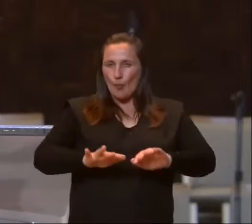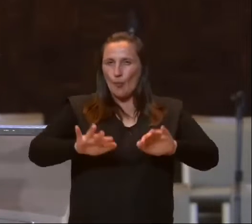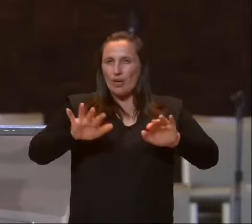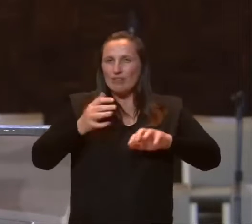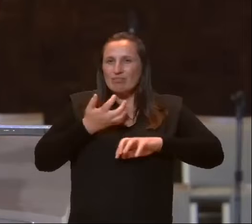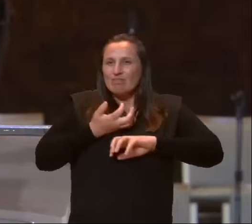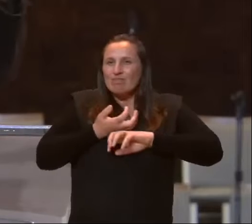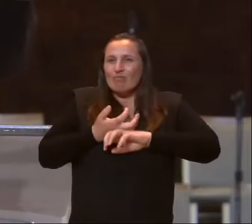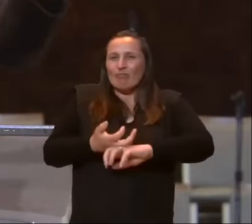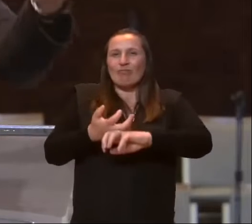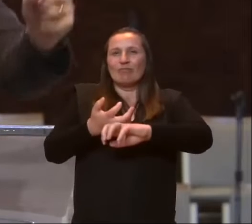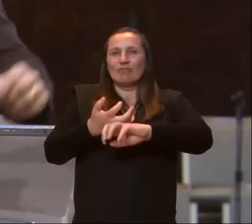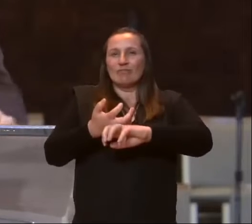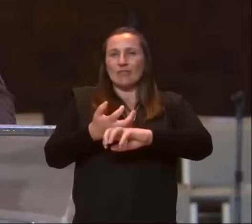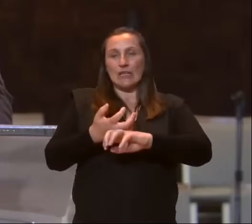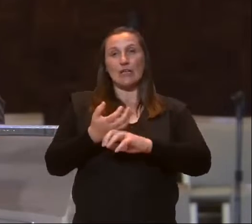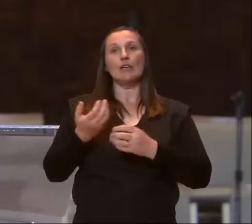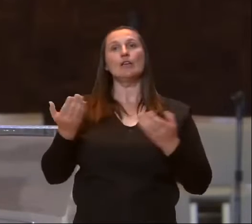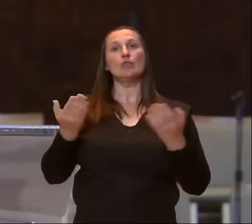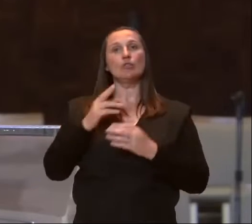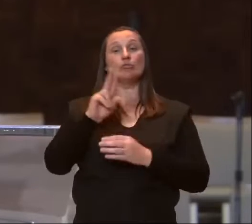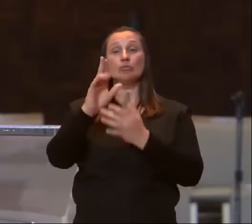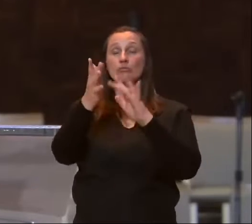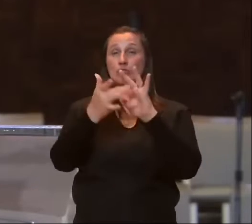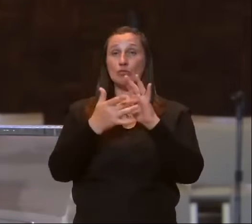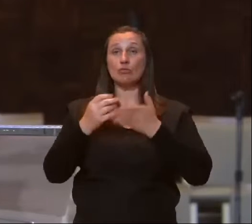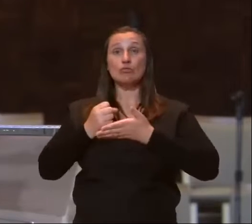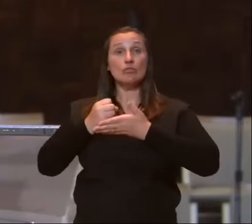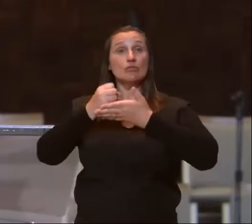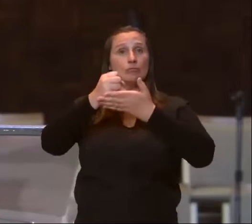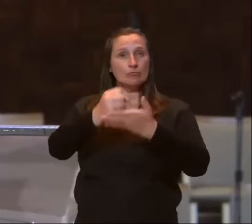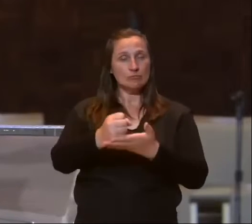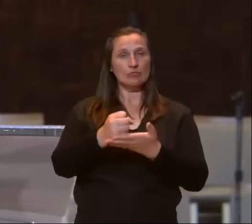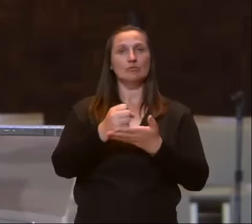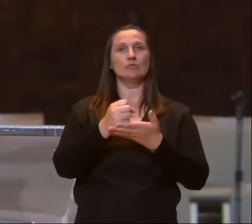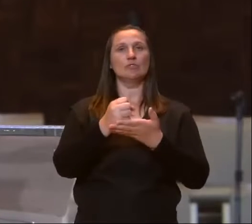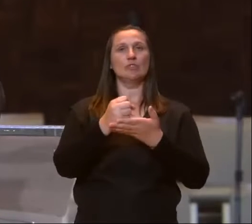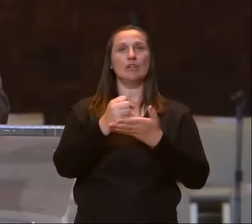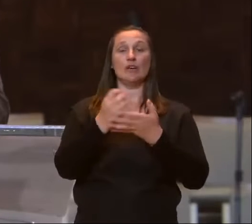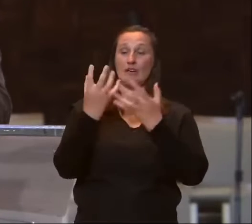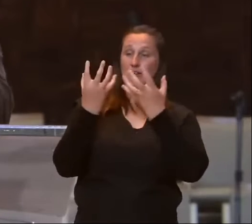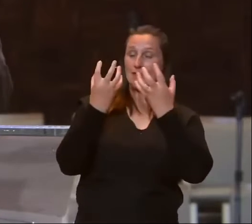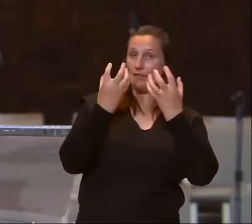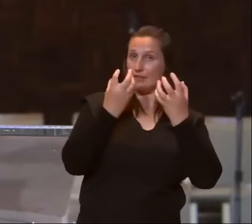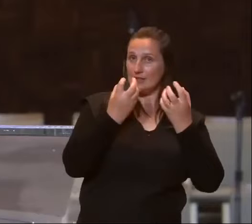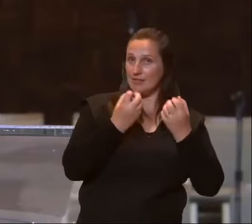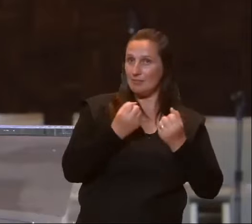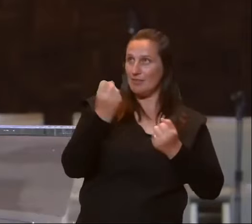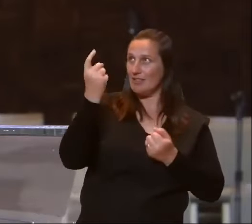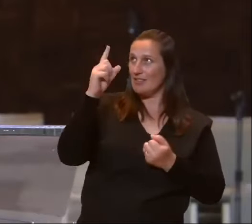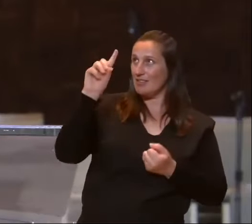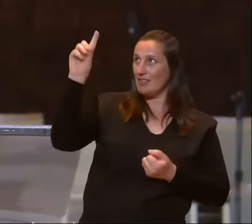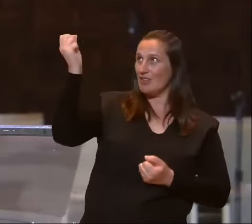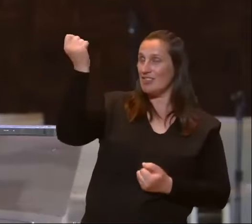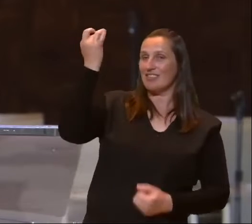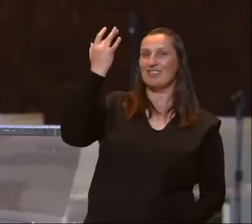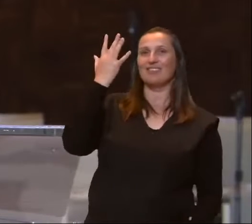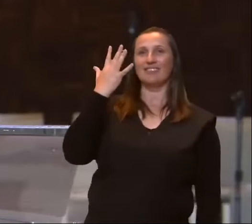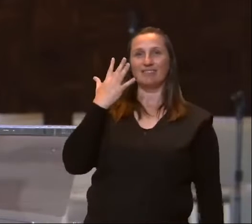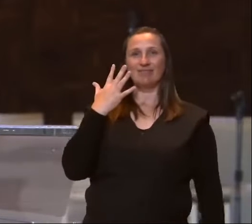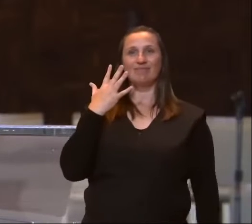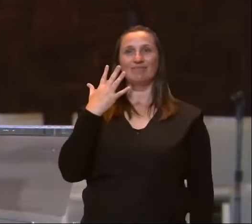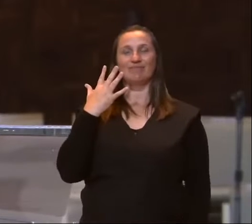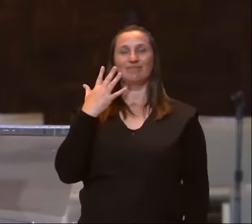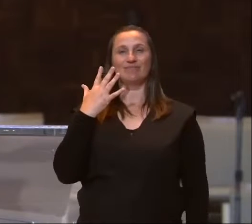de Jesus, te ajudar a conquistar, a receber a graça vitoriosa do